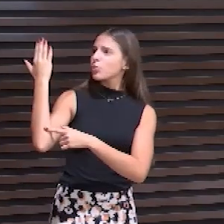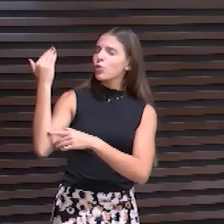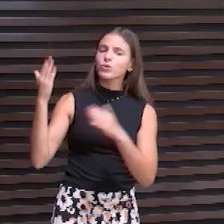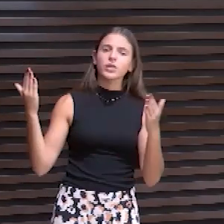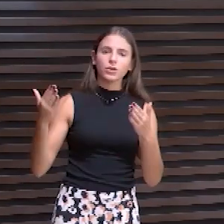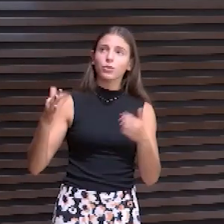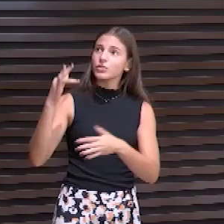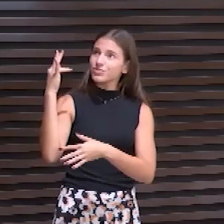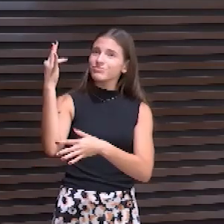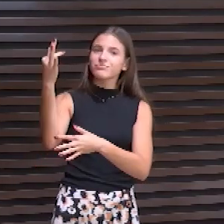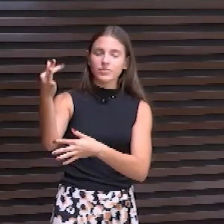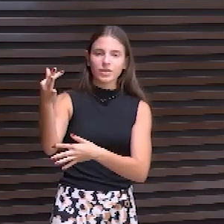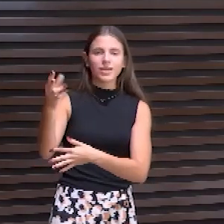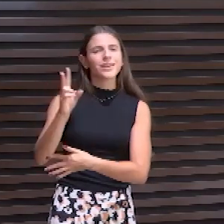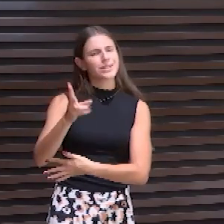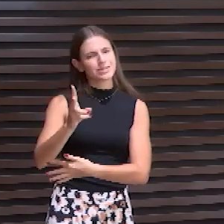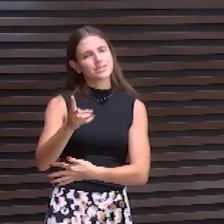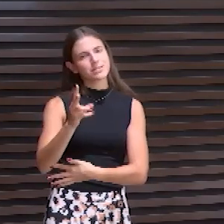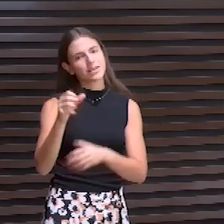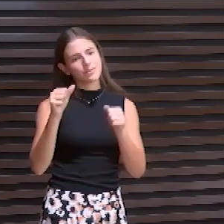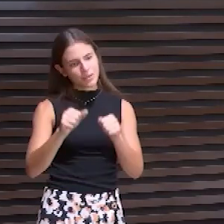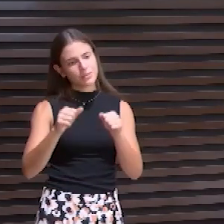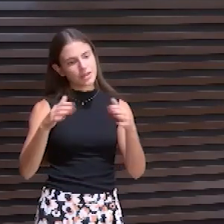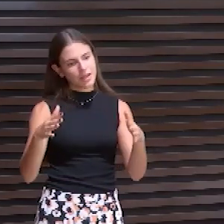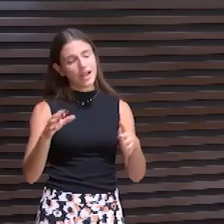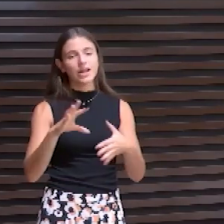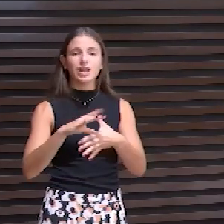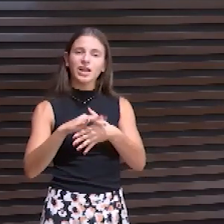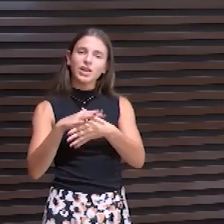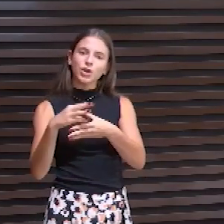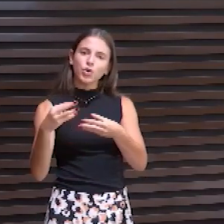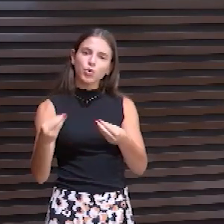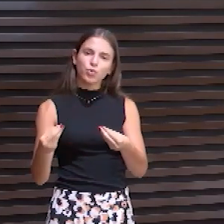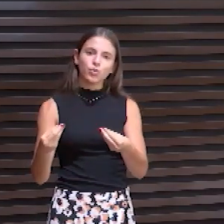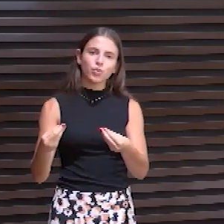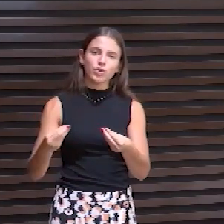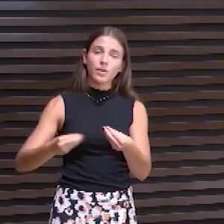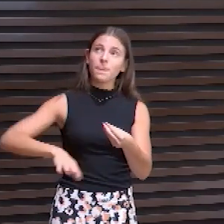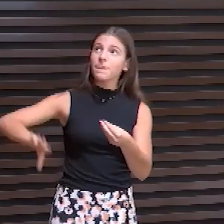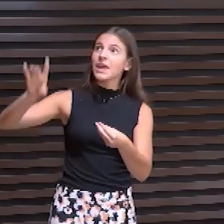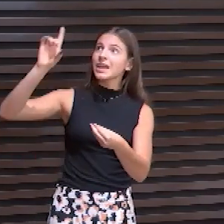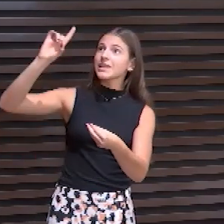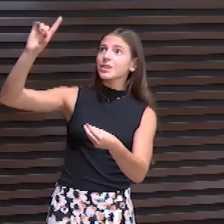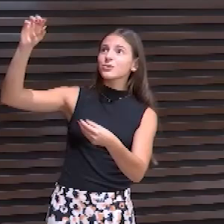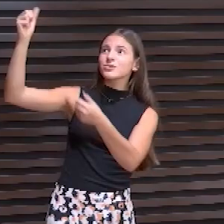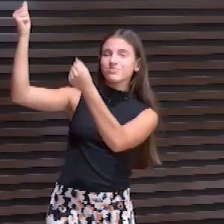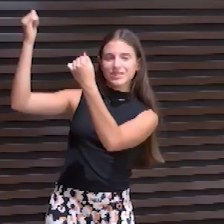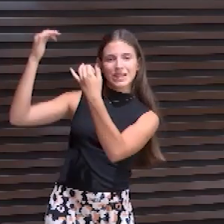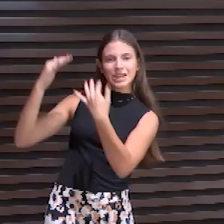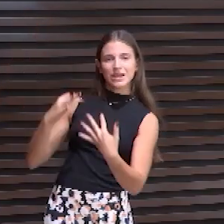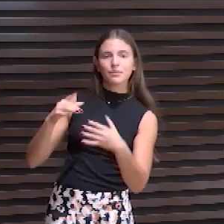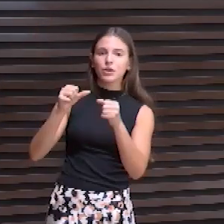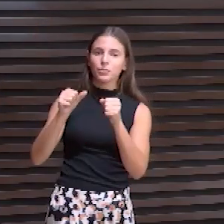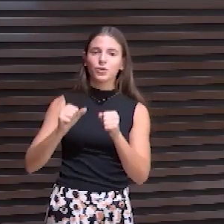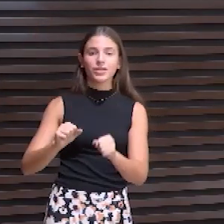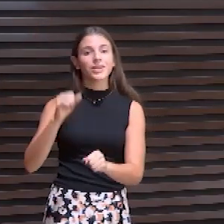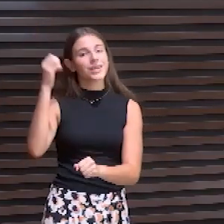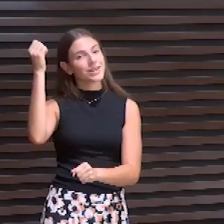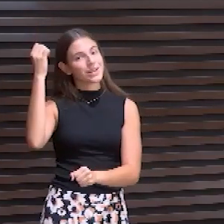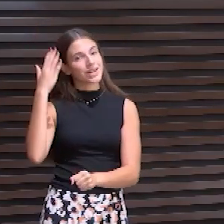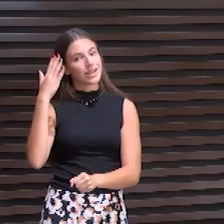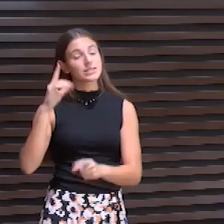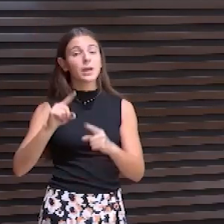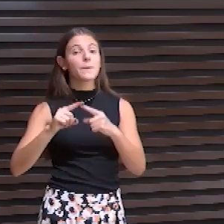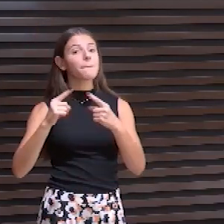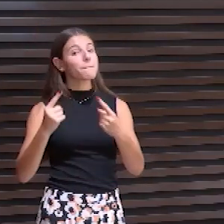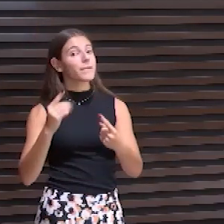faz milagres. Ele ainda cura pessoas. Ele ainda derrama do teu poder e da tua graça. Mas nós sabemos que o milagre